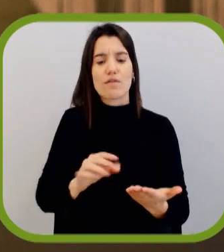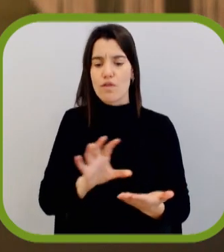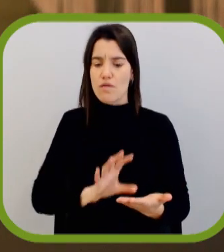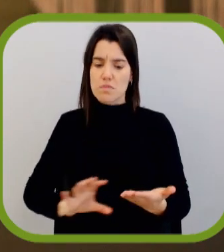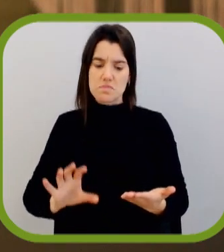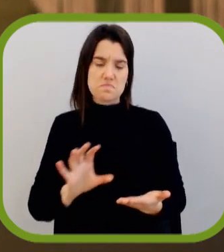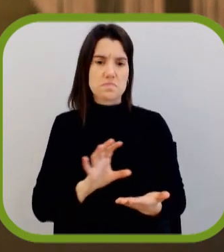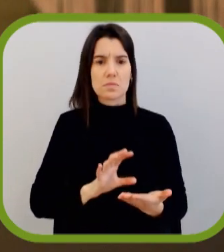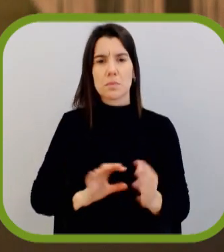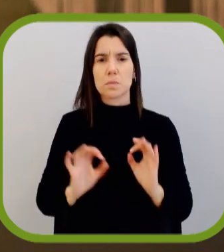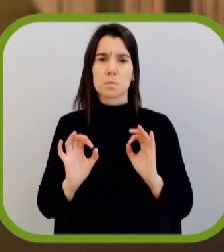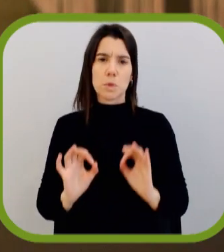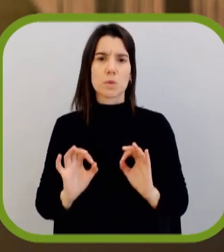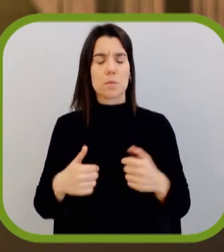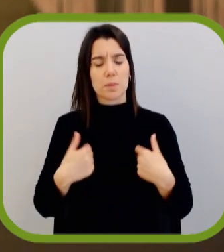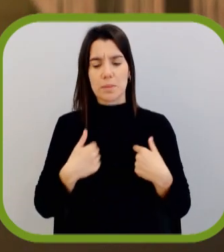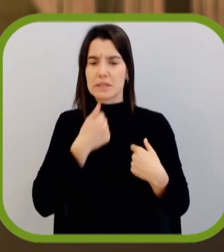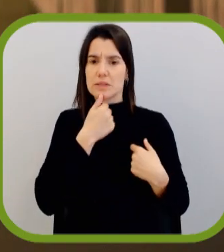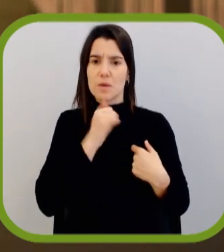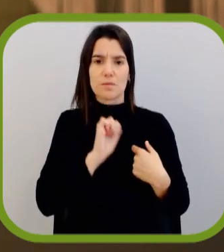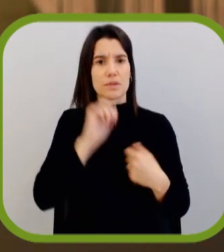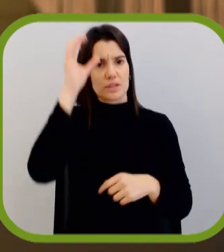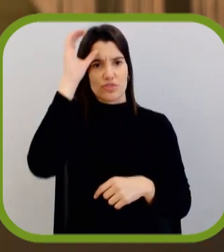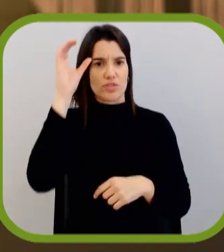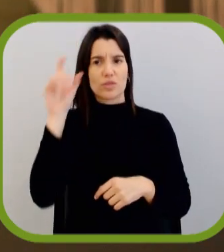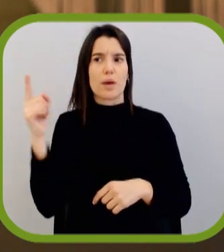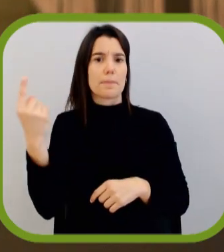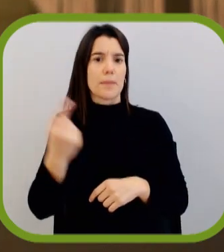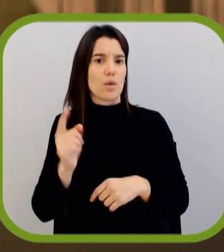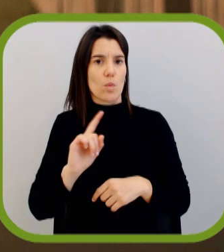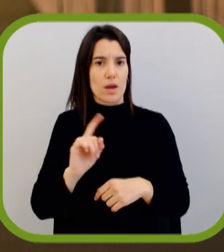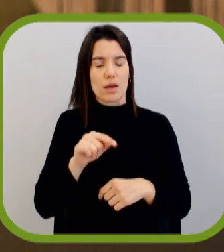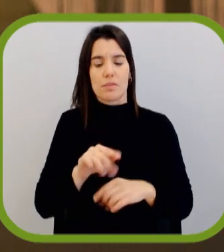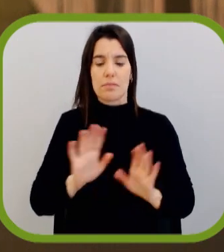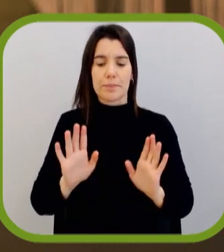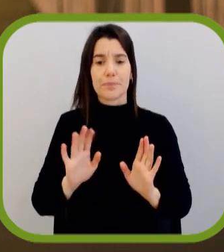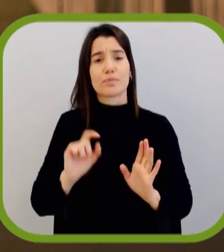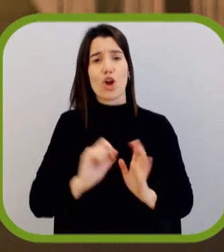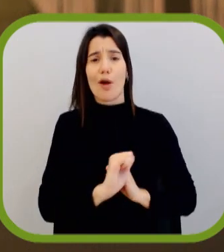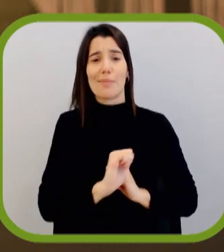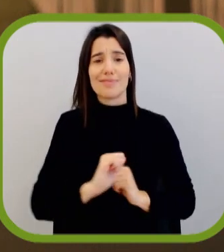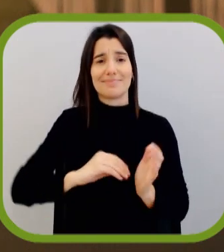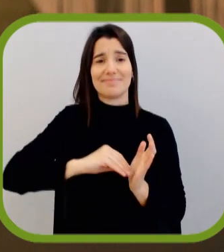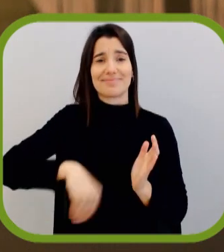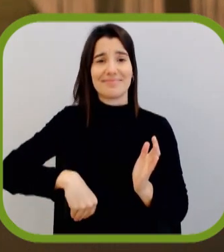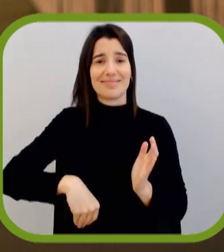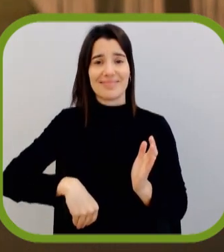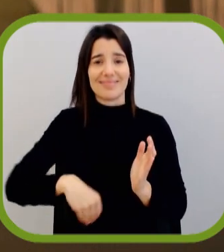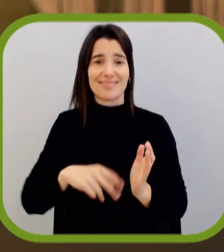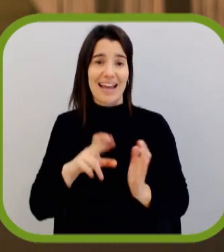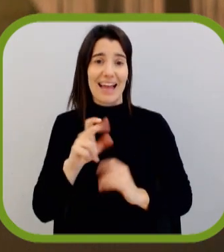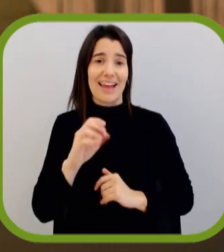composição, decide quando é que o desenho está pronto, de uma maneira inteligente, não é quantitativo, e assina com o nome dele ainda por